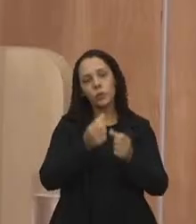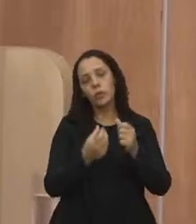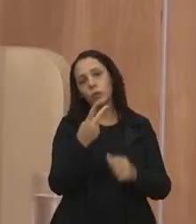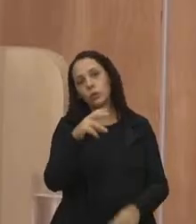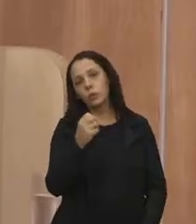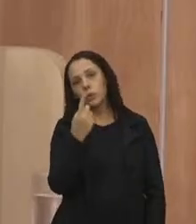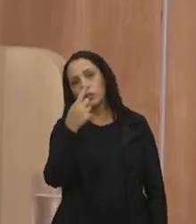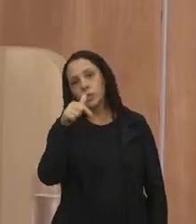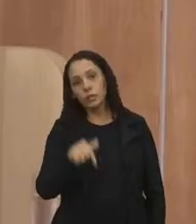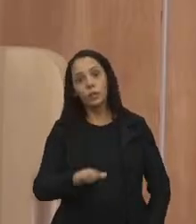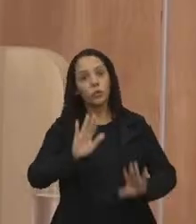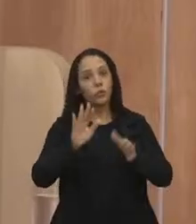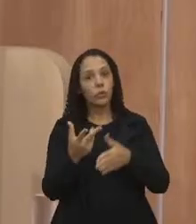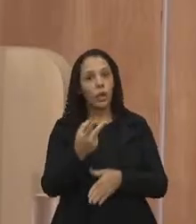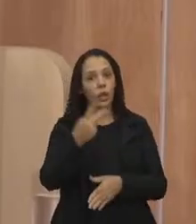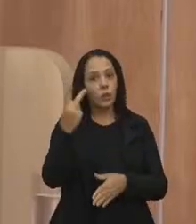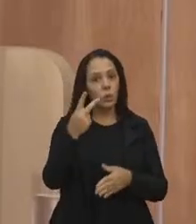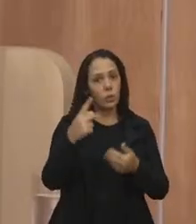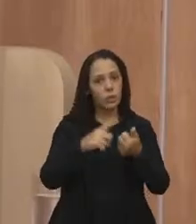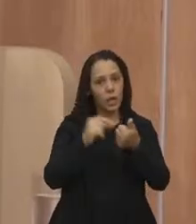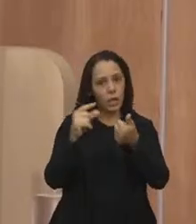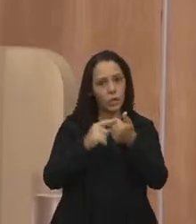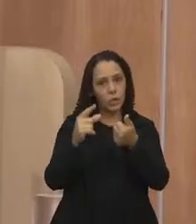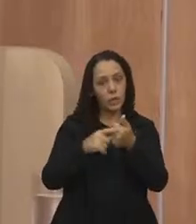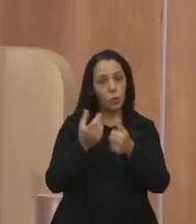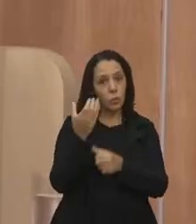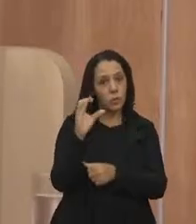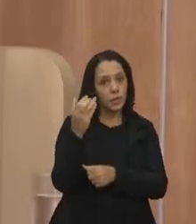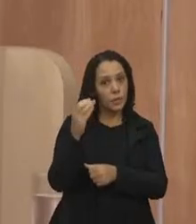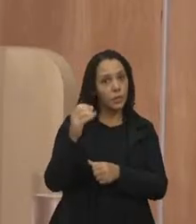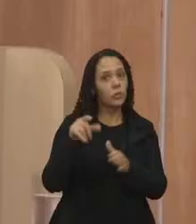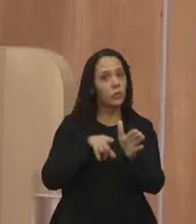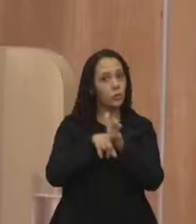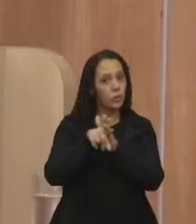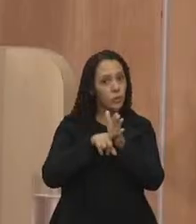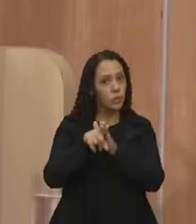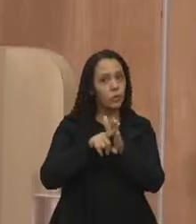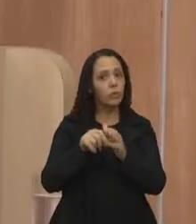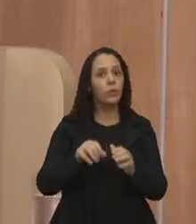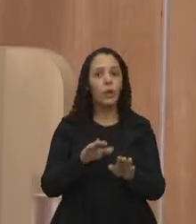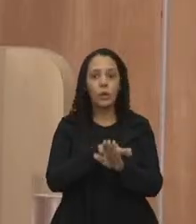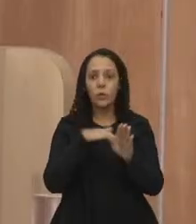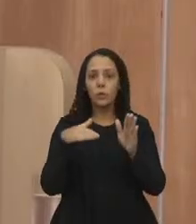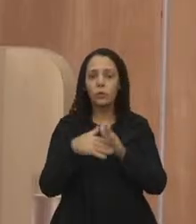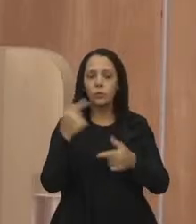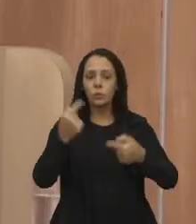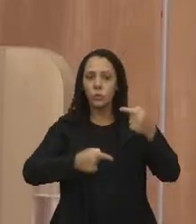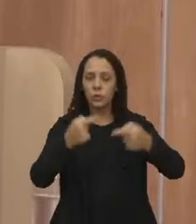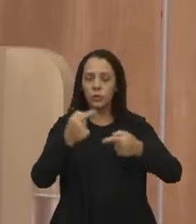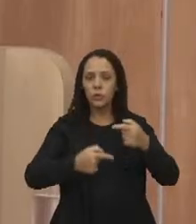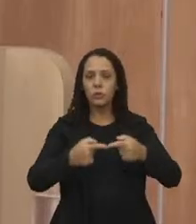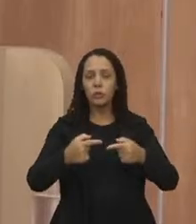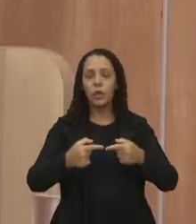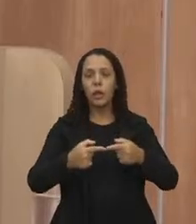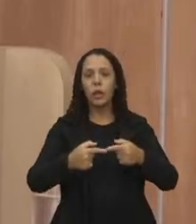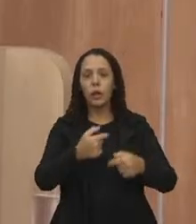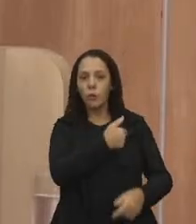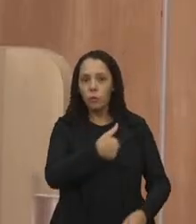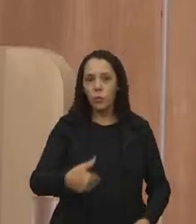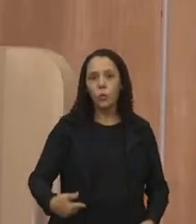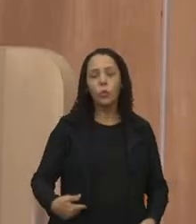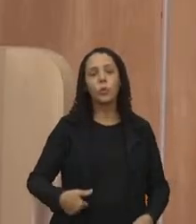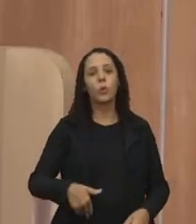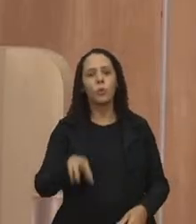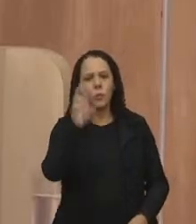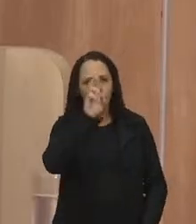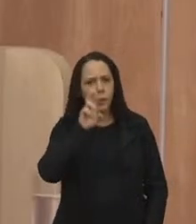publicados em congressos, né? E todas as políticas públicas de transporte público relativo à fiscalização,